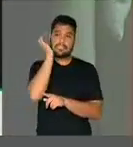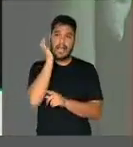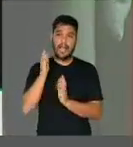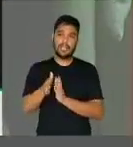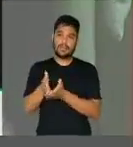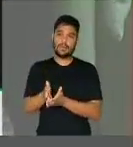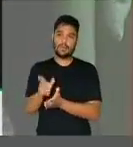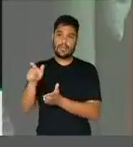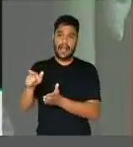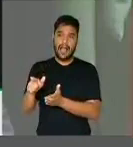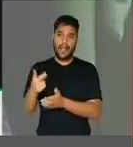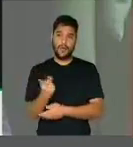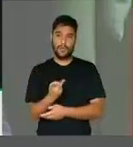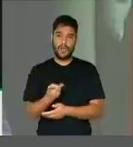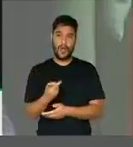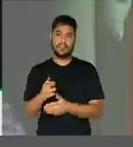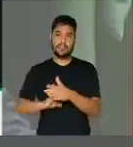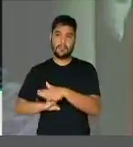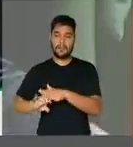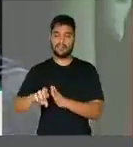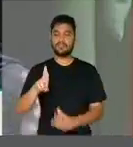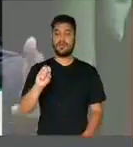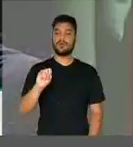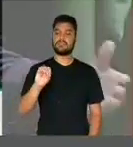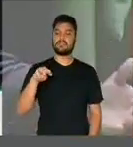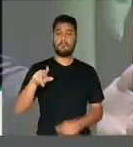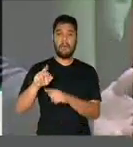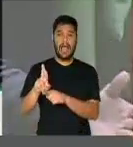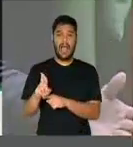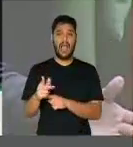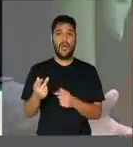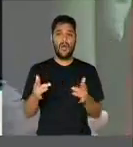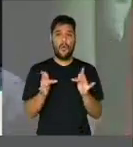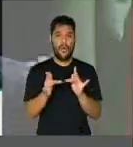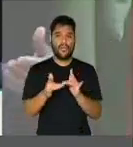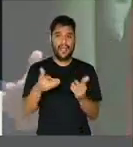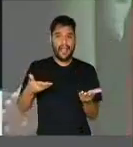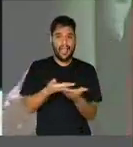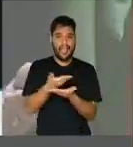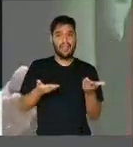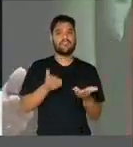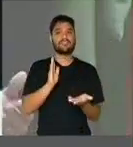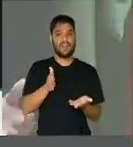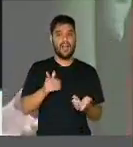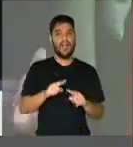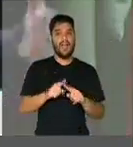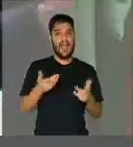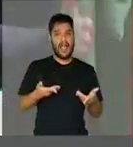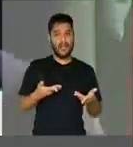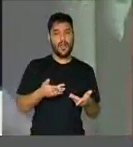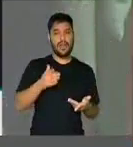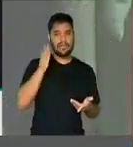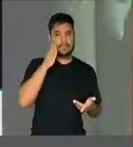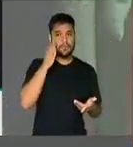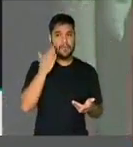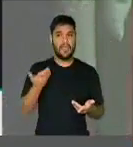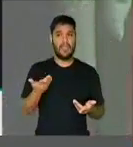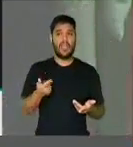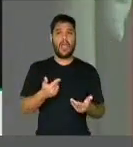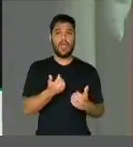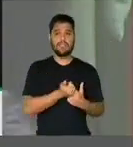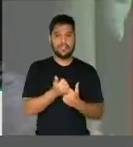Rodrimar, é muito antigo. Agora, saber que ele estava movimentando na sua conta pessoal, junto com